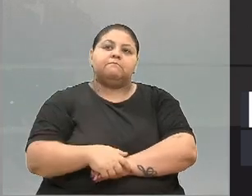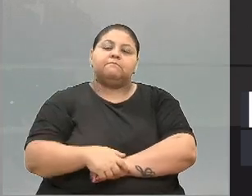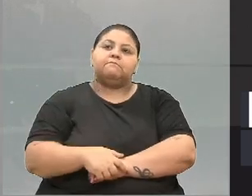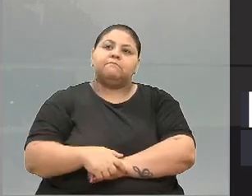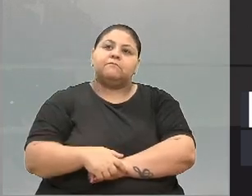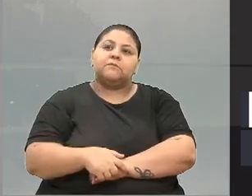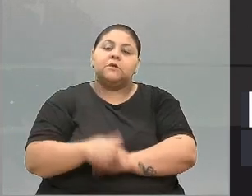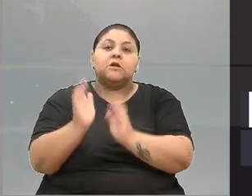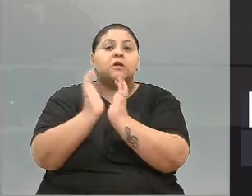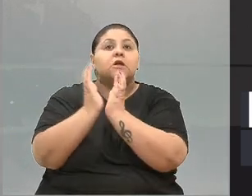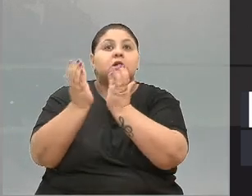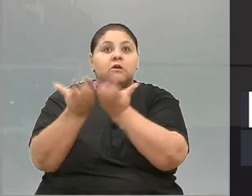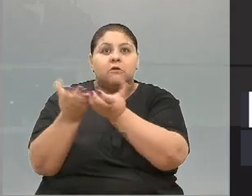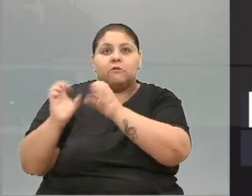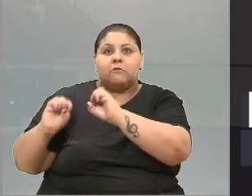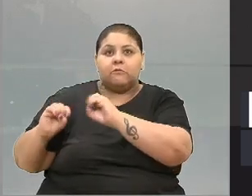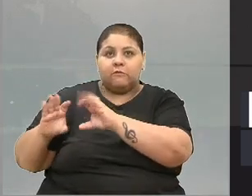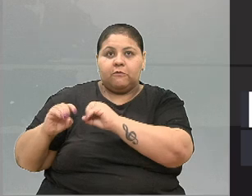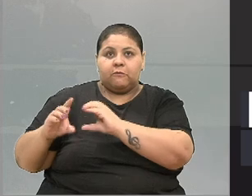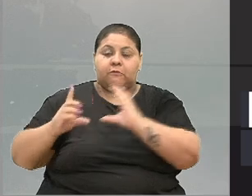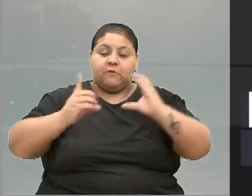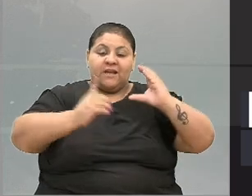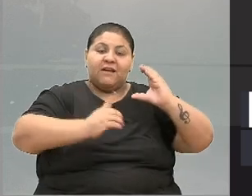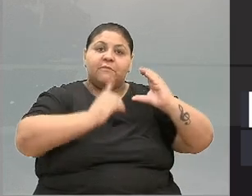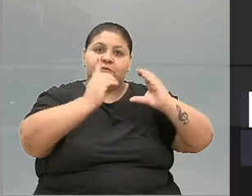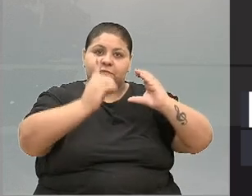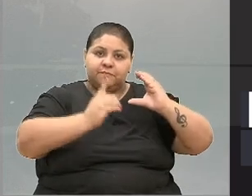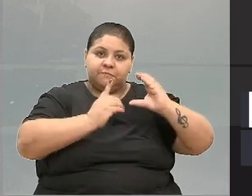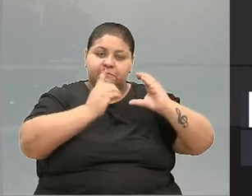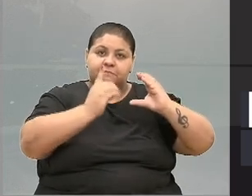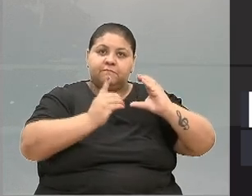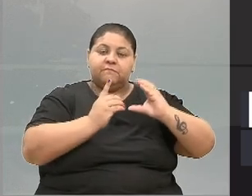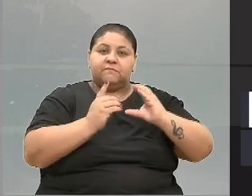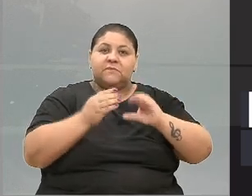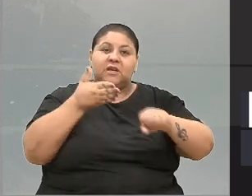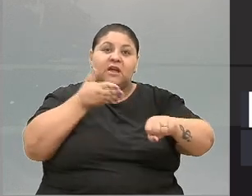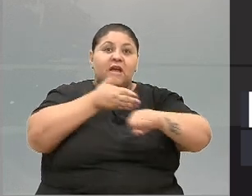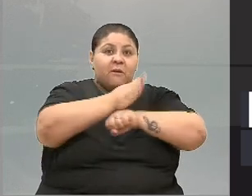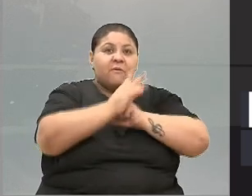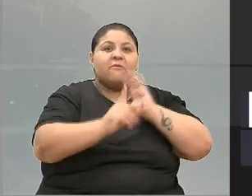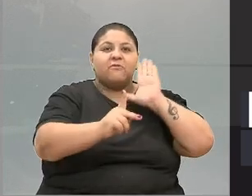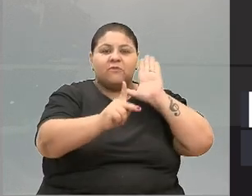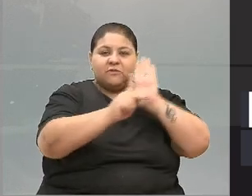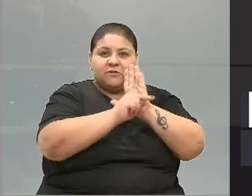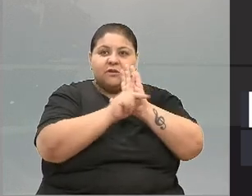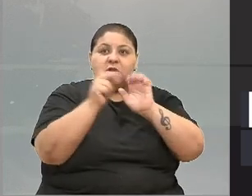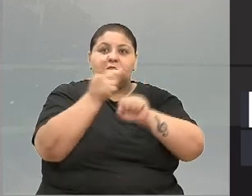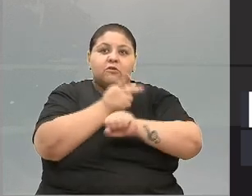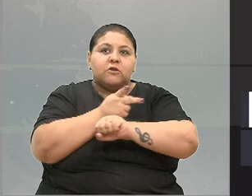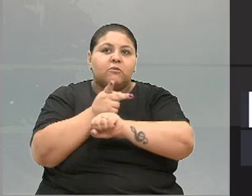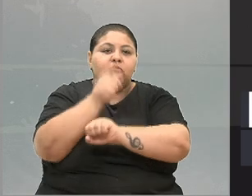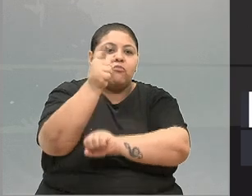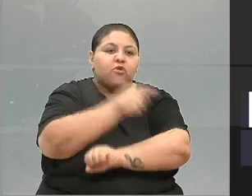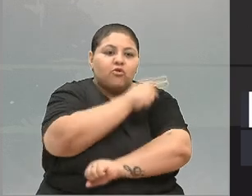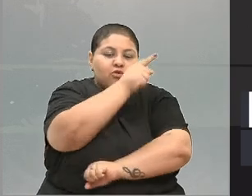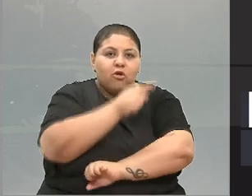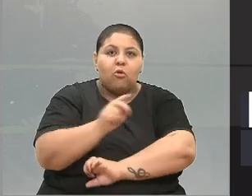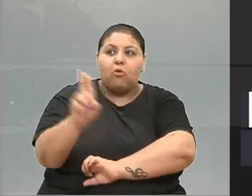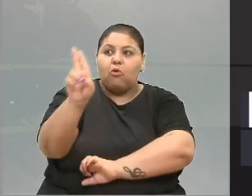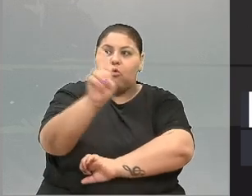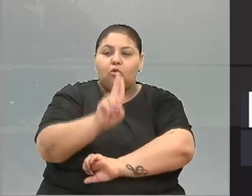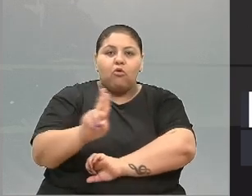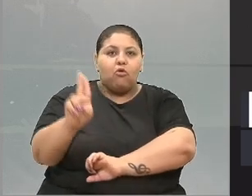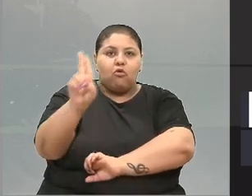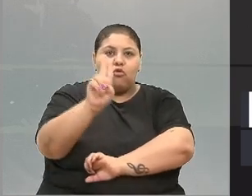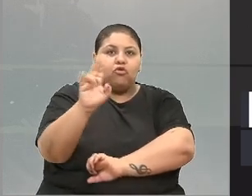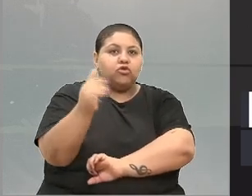Recentemente, a Comissão de Educação da Câmara dos Deputados então aprovou esse projeto que busca proibir esse uso de